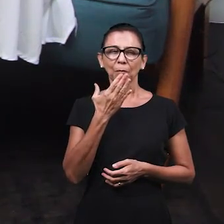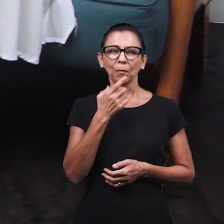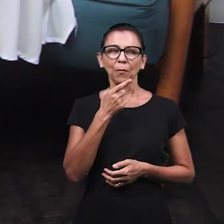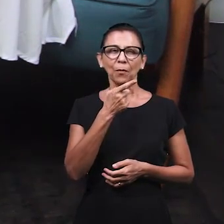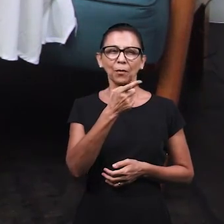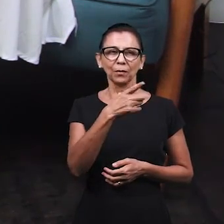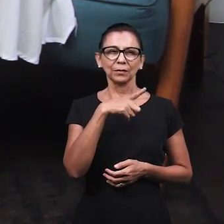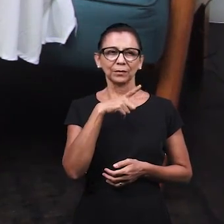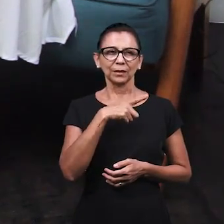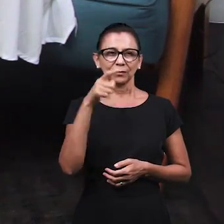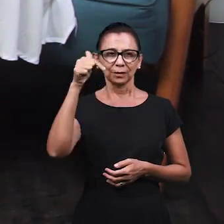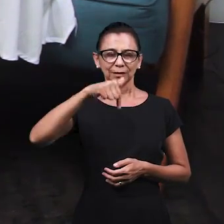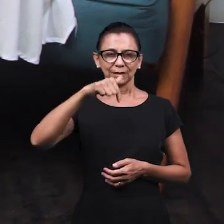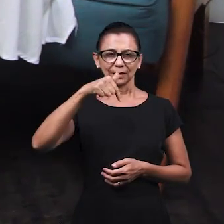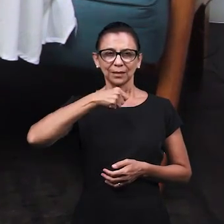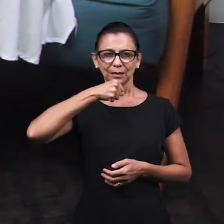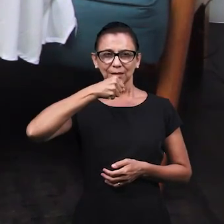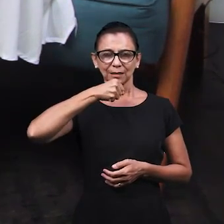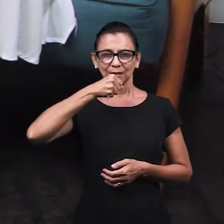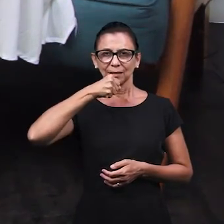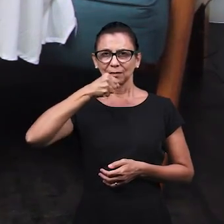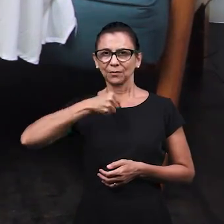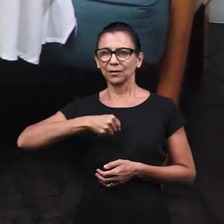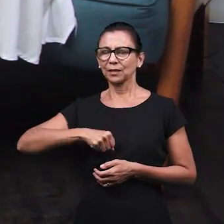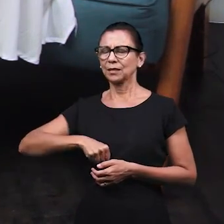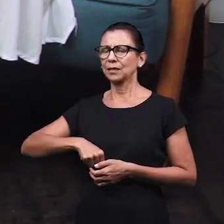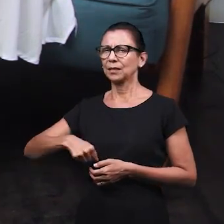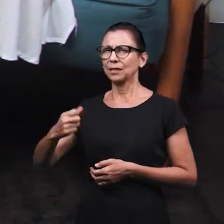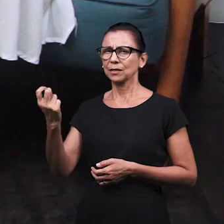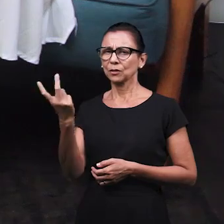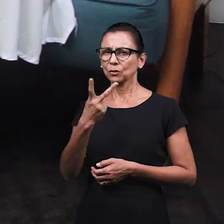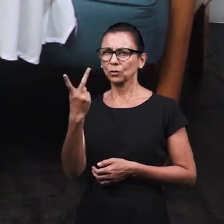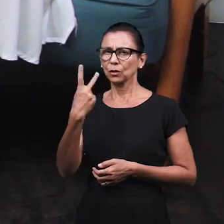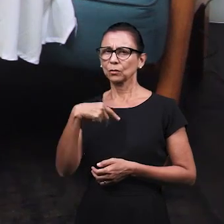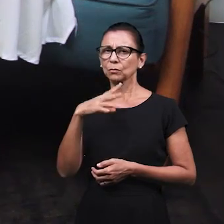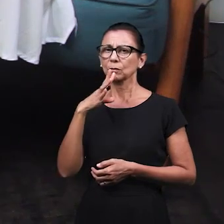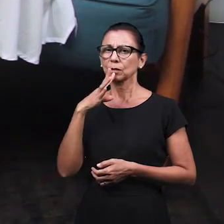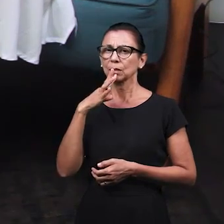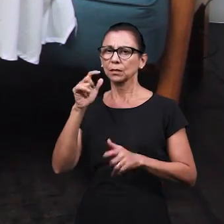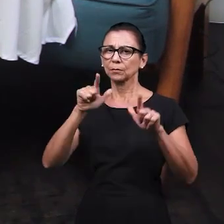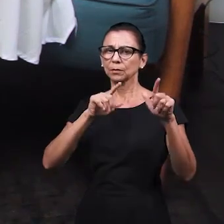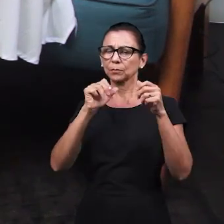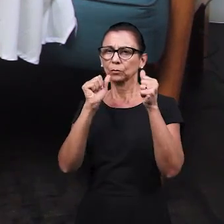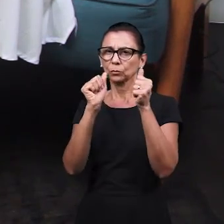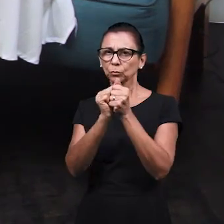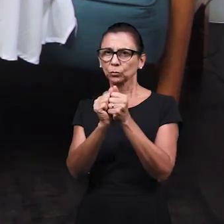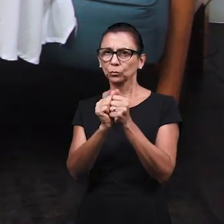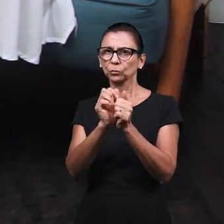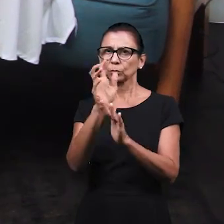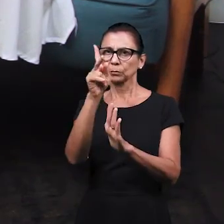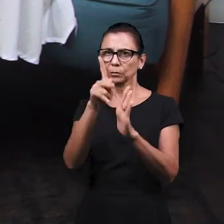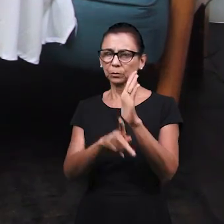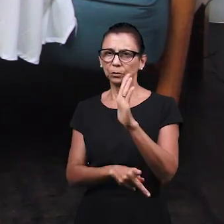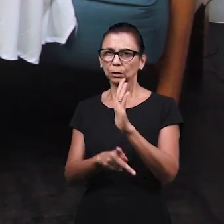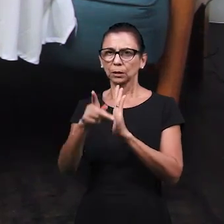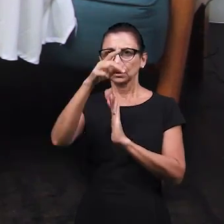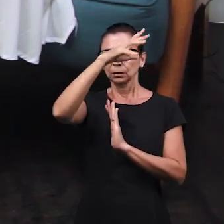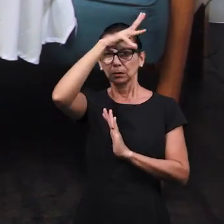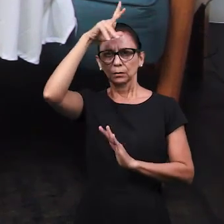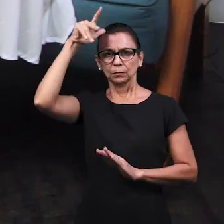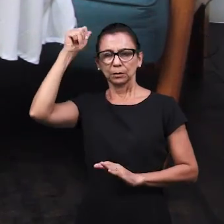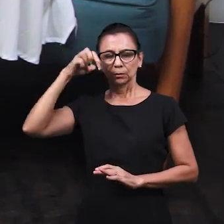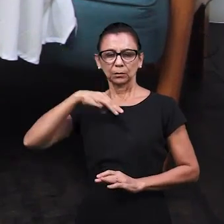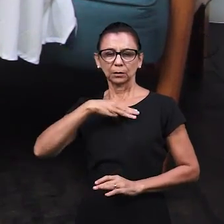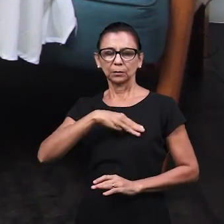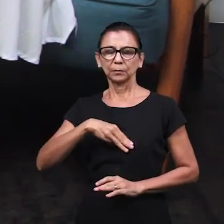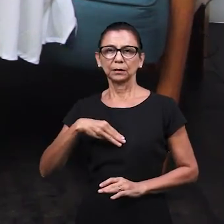Repito, desde a primeira missão Amazônia, quando nós nos conhecemos e trabalhamos juntos ali naquele projeto,